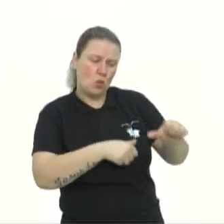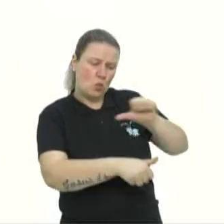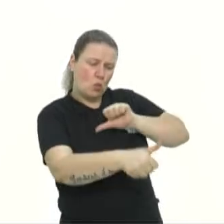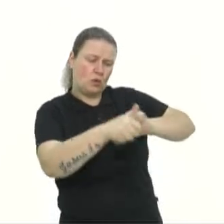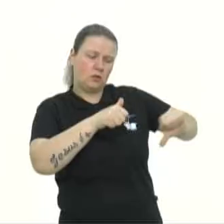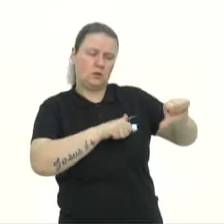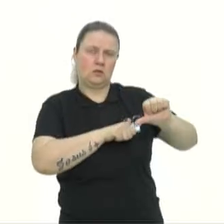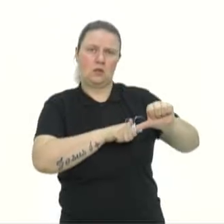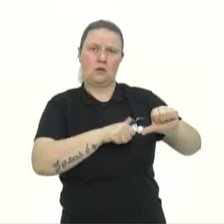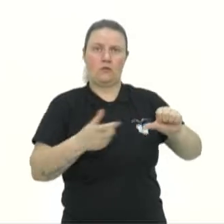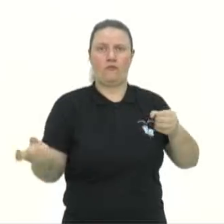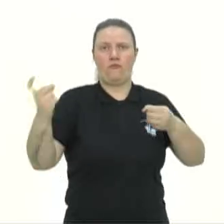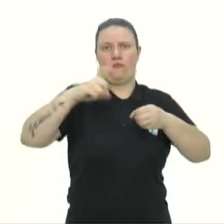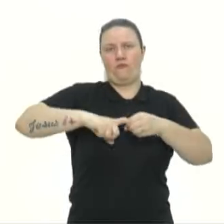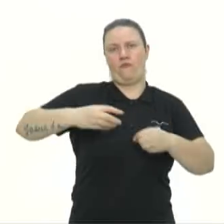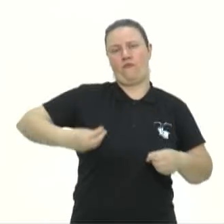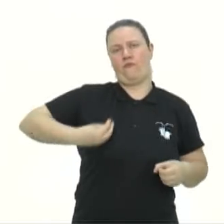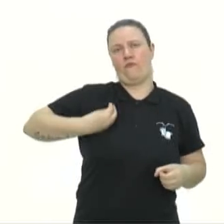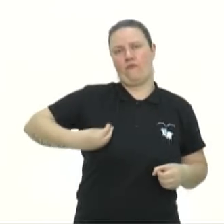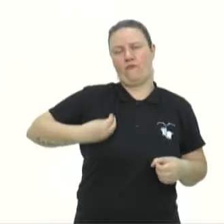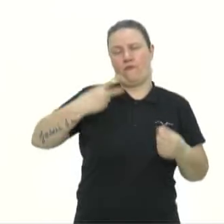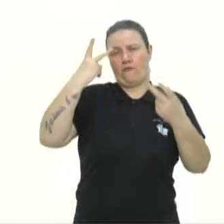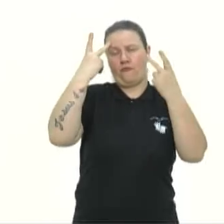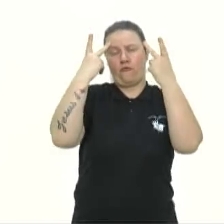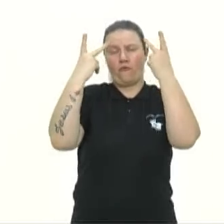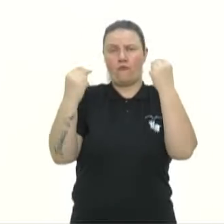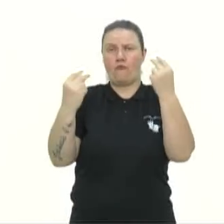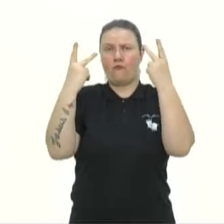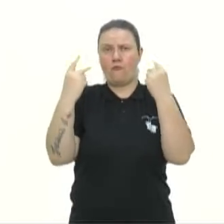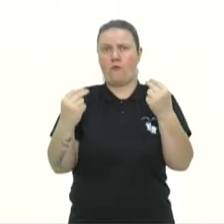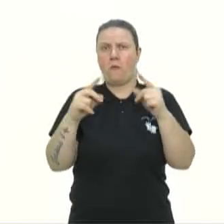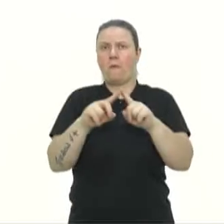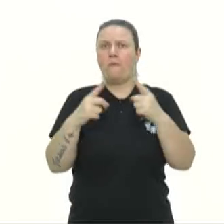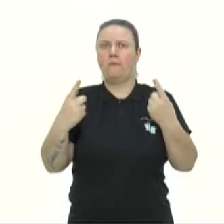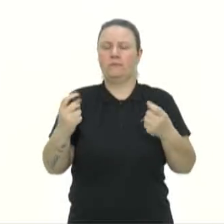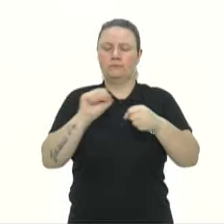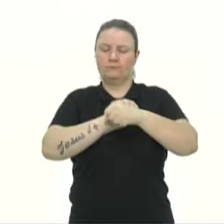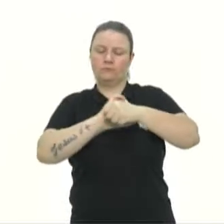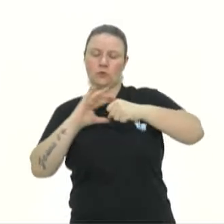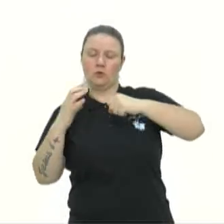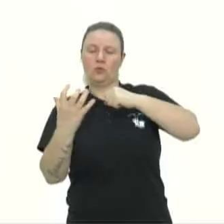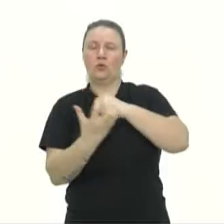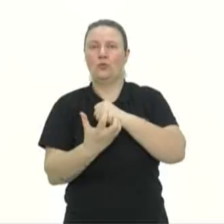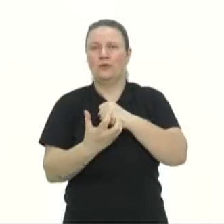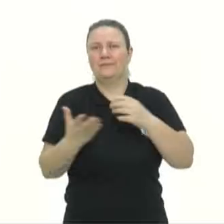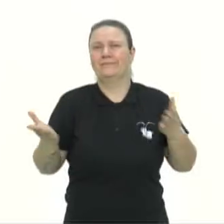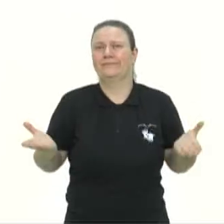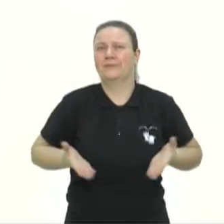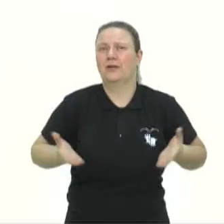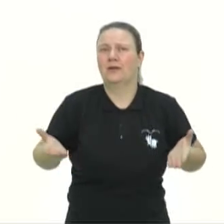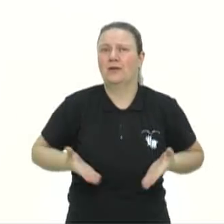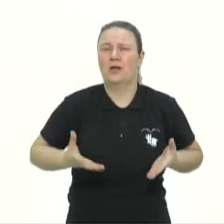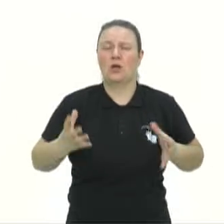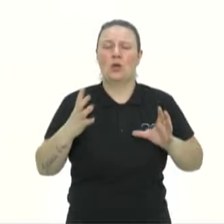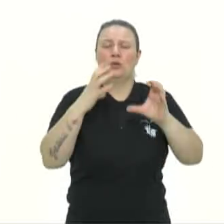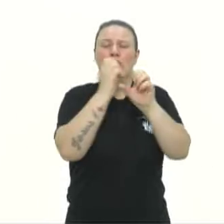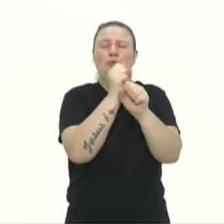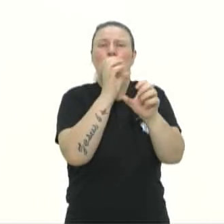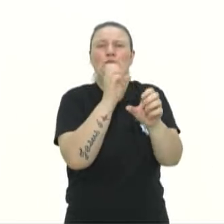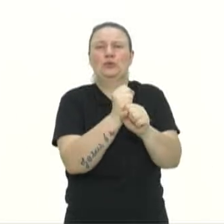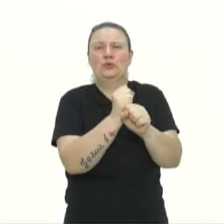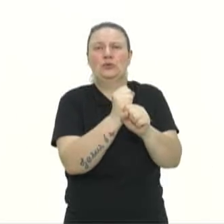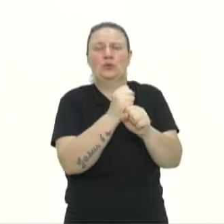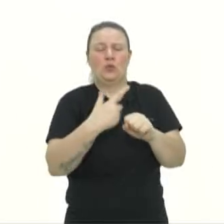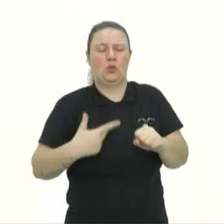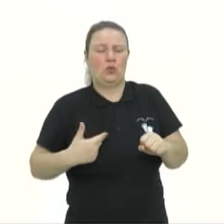voltarem a viver normalmente. Mas, durante a pandemia do coronavírus, o número de transplantes